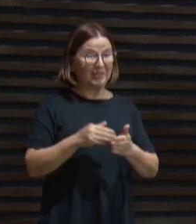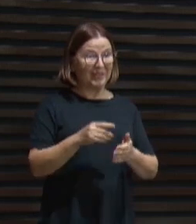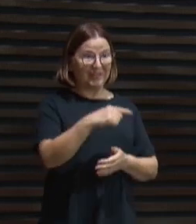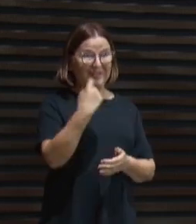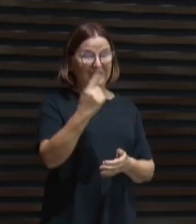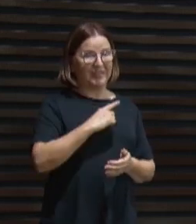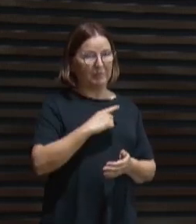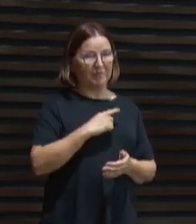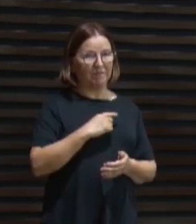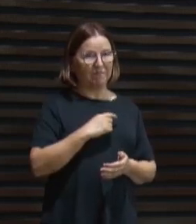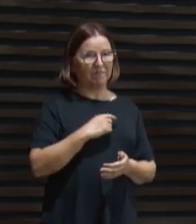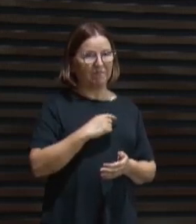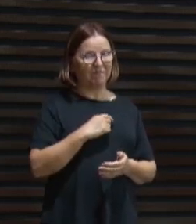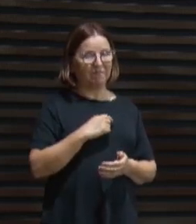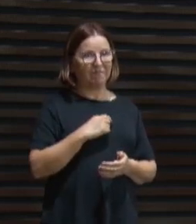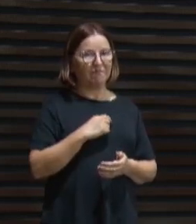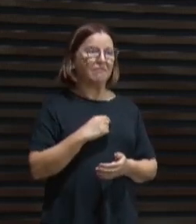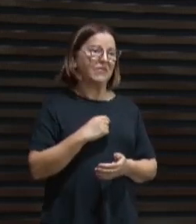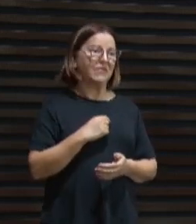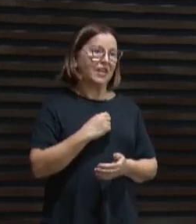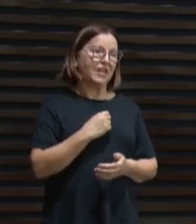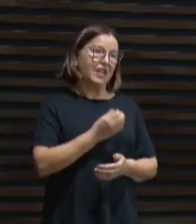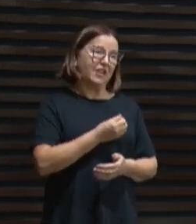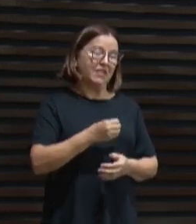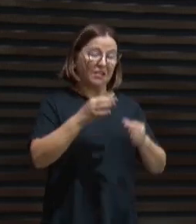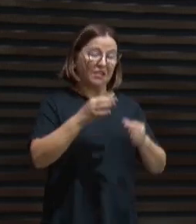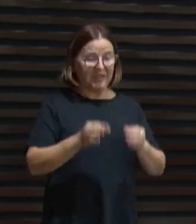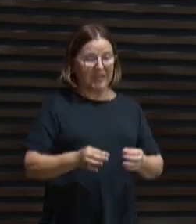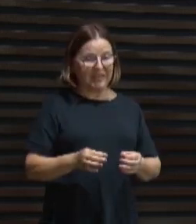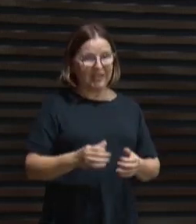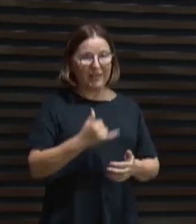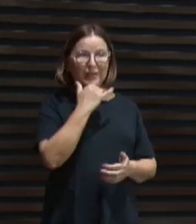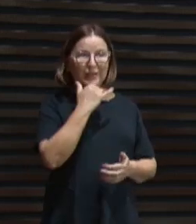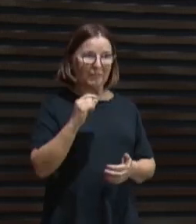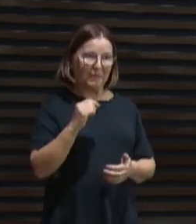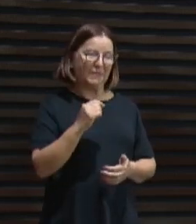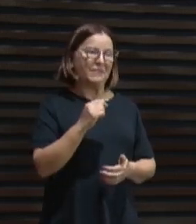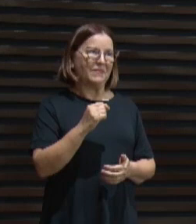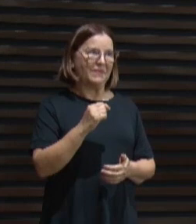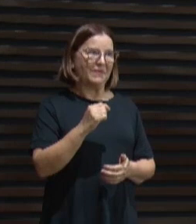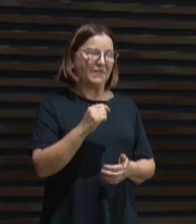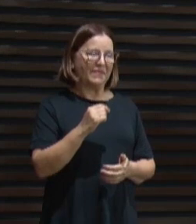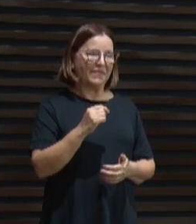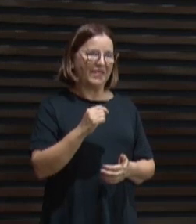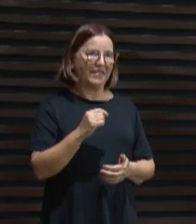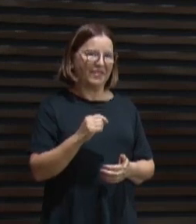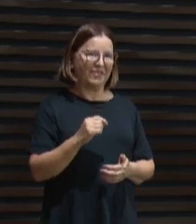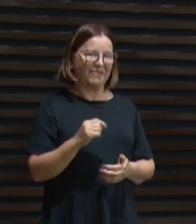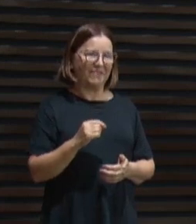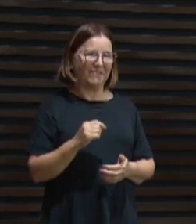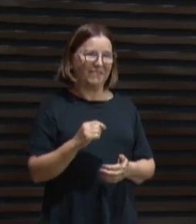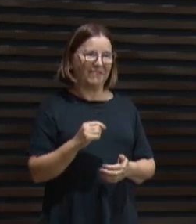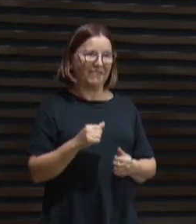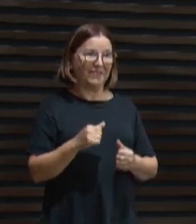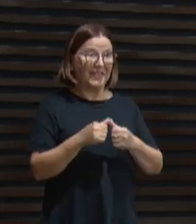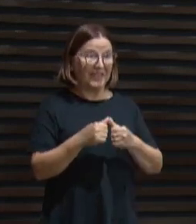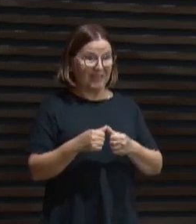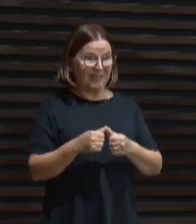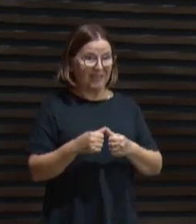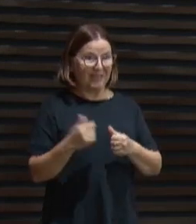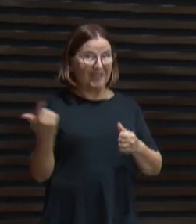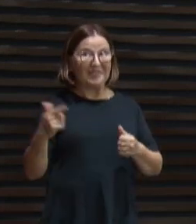vida correta, pecados perdoados e um novo início, vem de Deus, por meio de